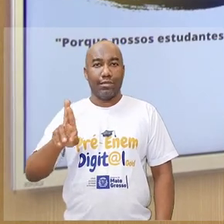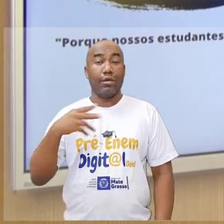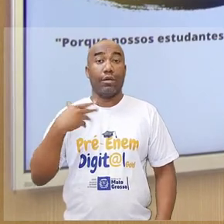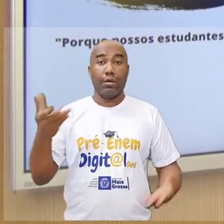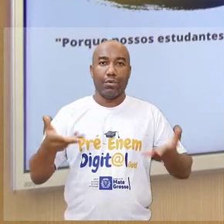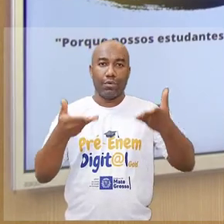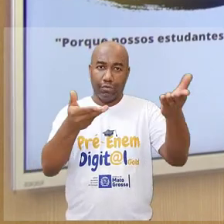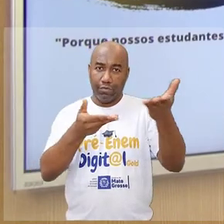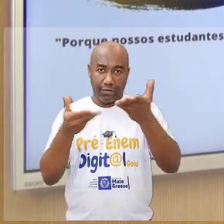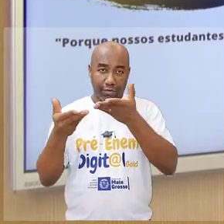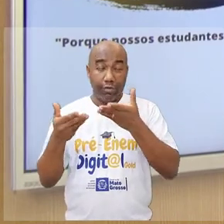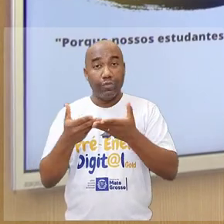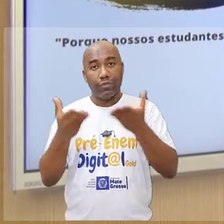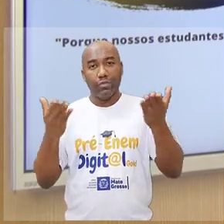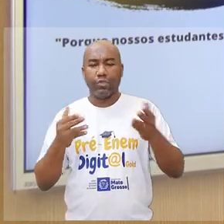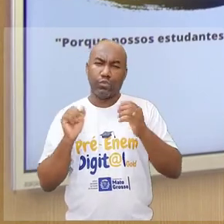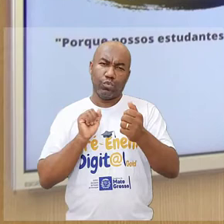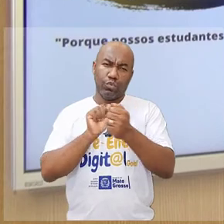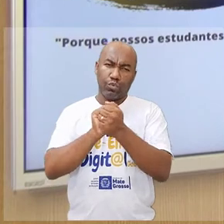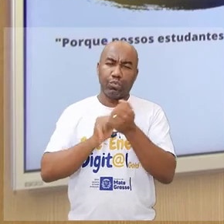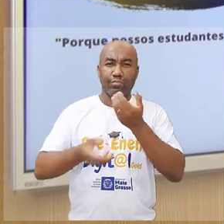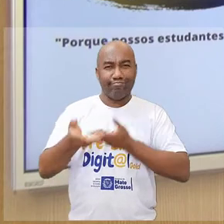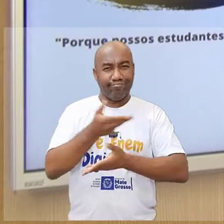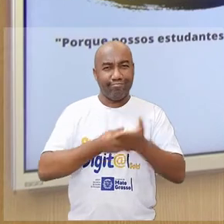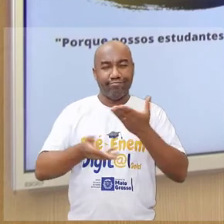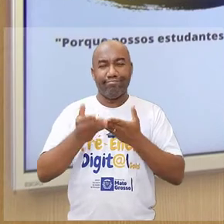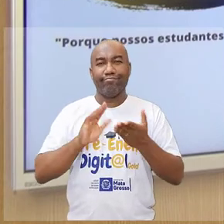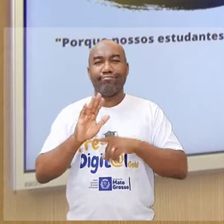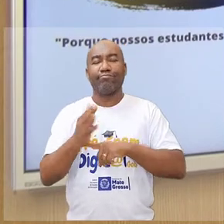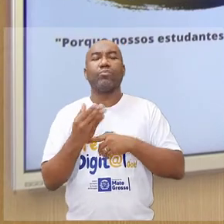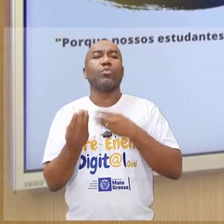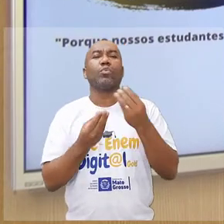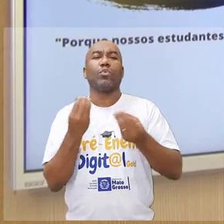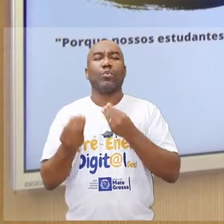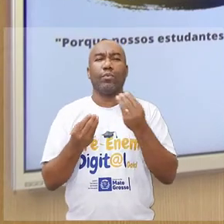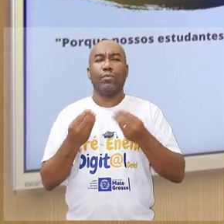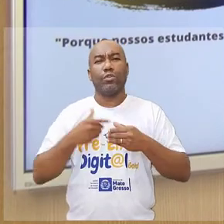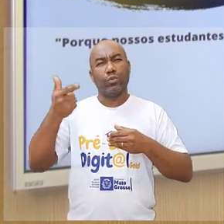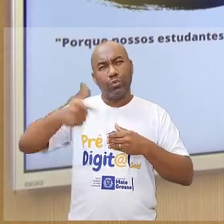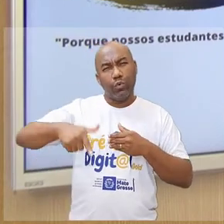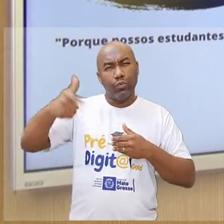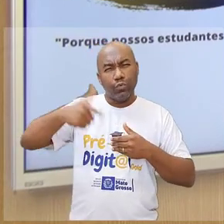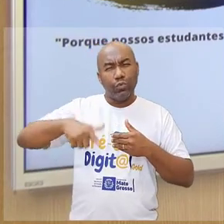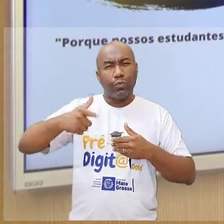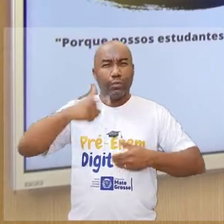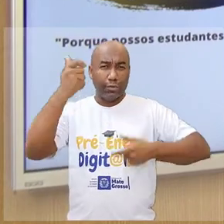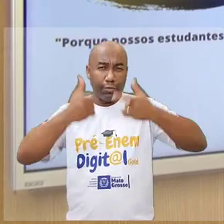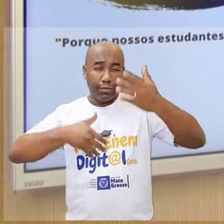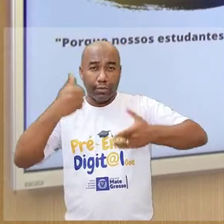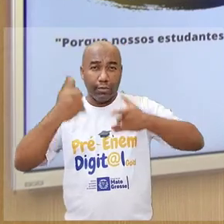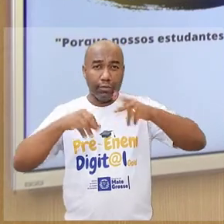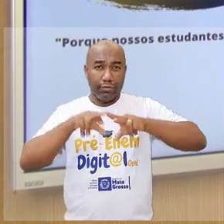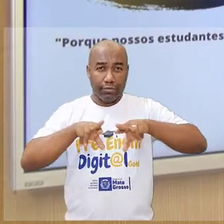convidar vocês para juntos fazermos uma revisão de